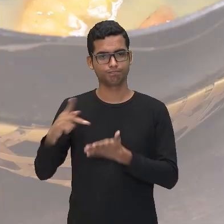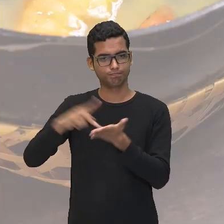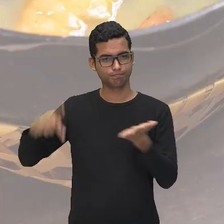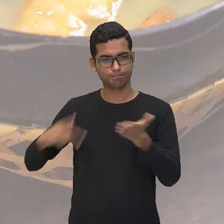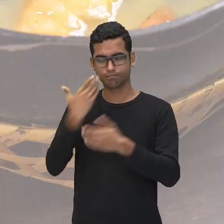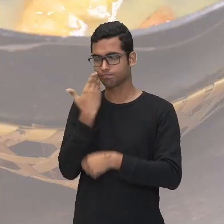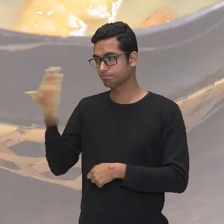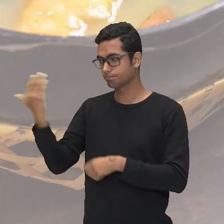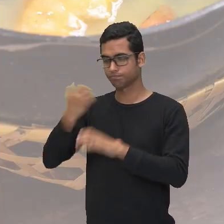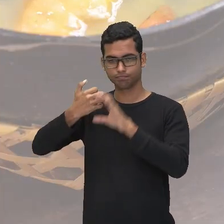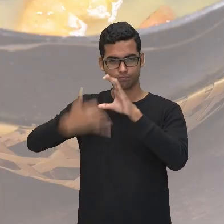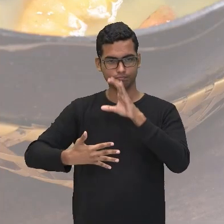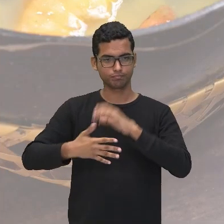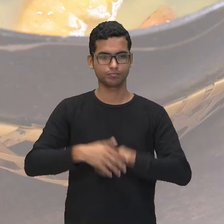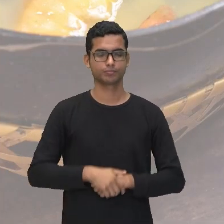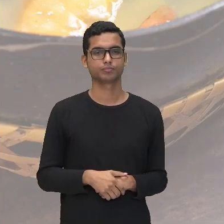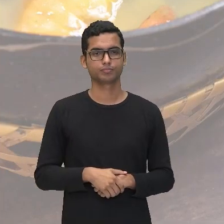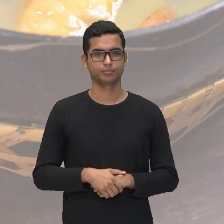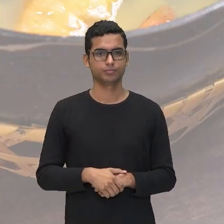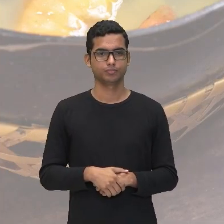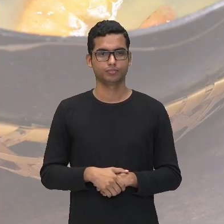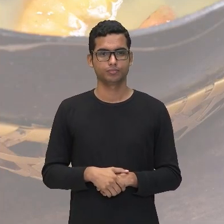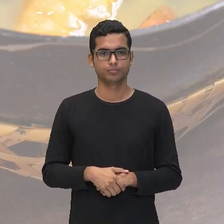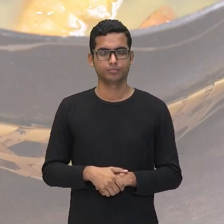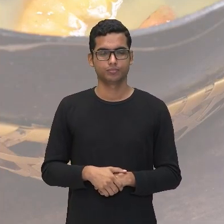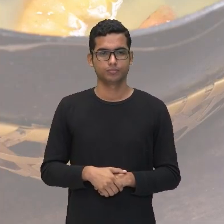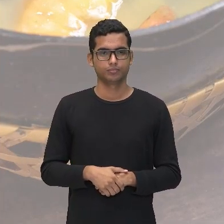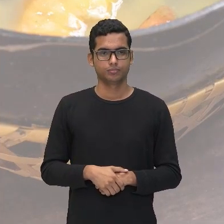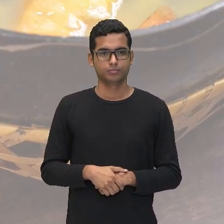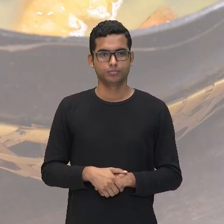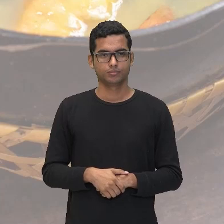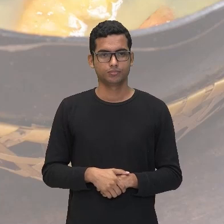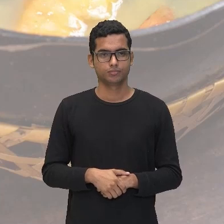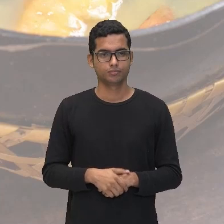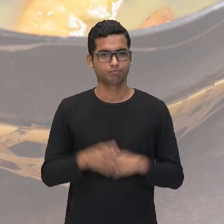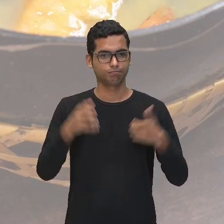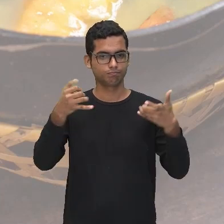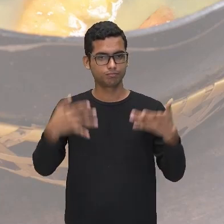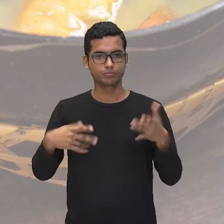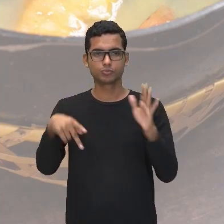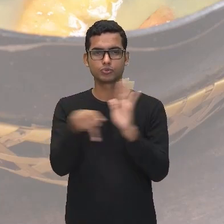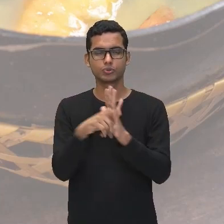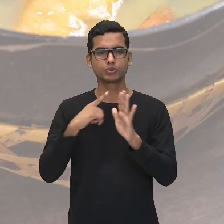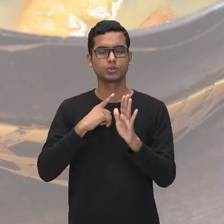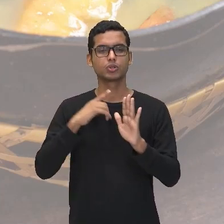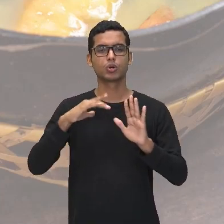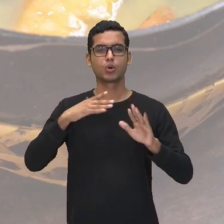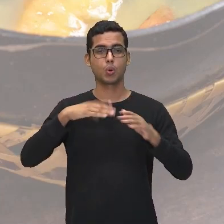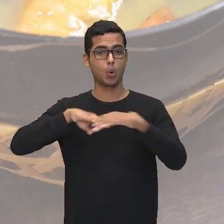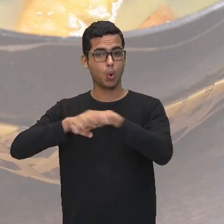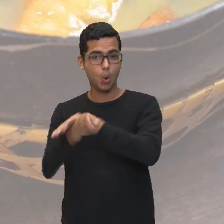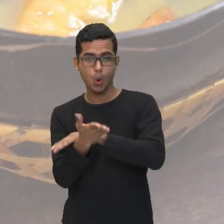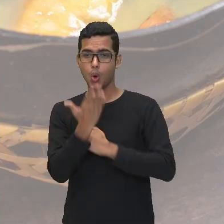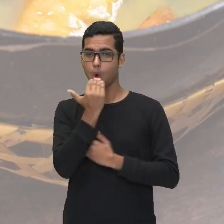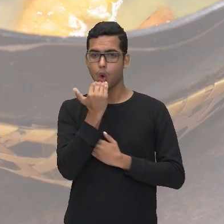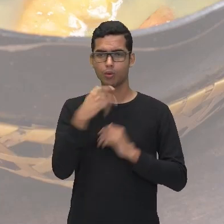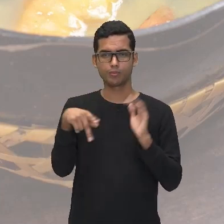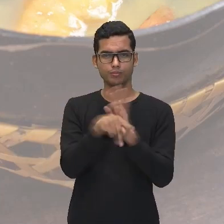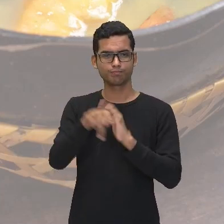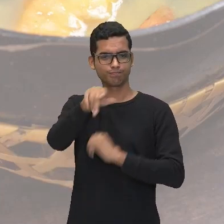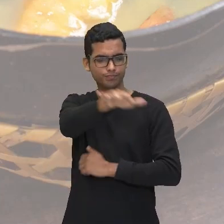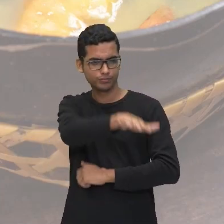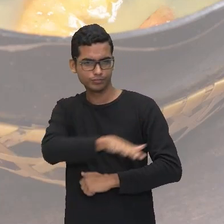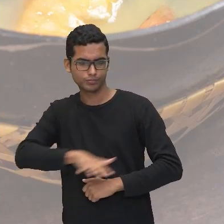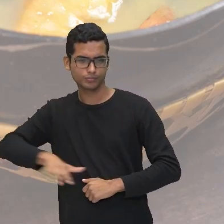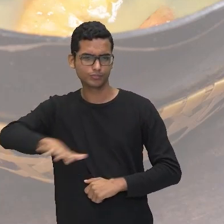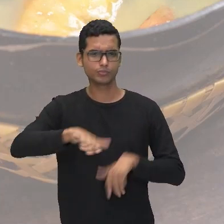pelas características. Então vamos lá. O poema diz assim: um poema sobre os costumes alimentares da região.